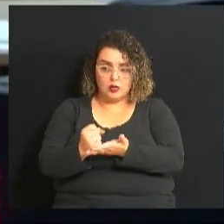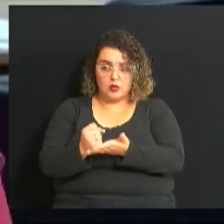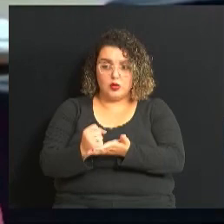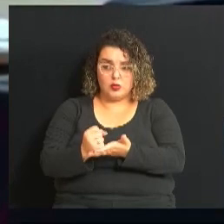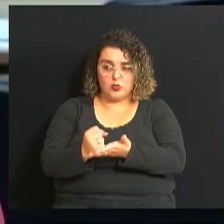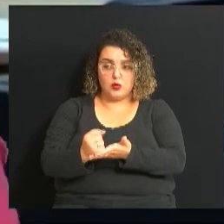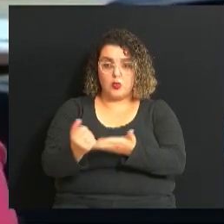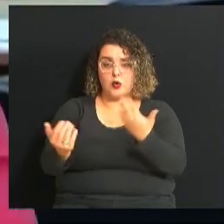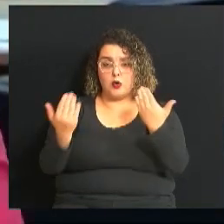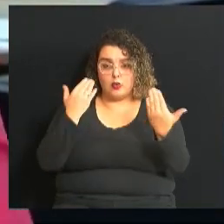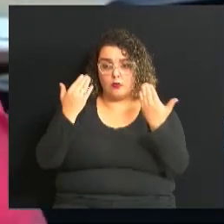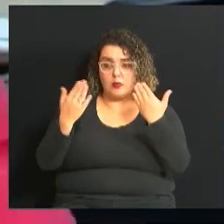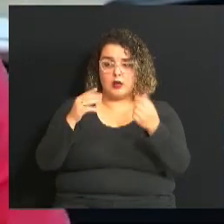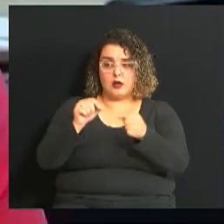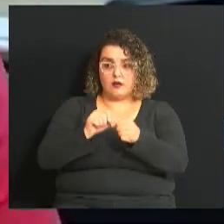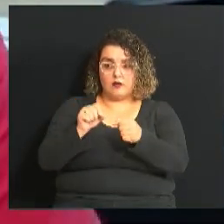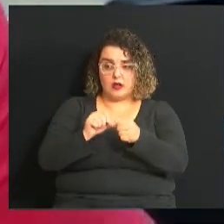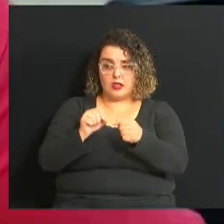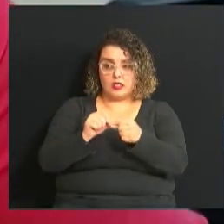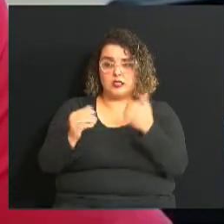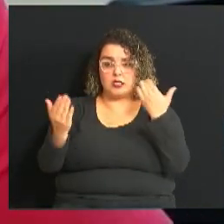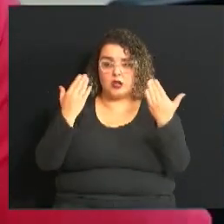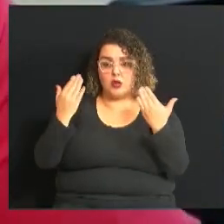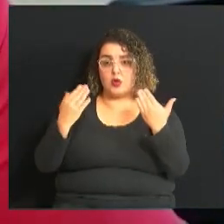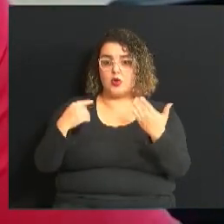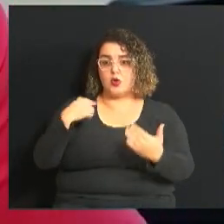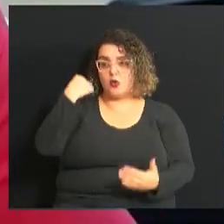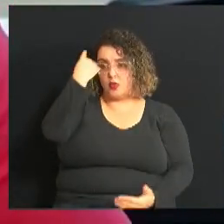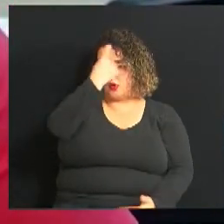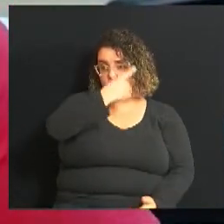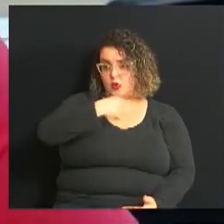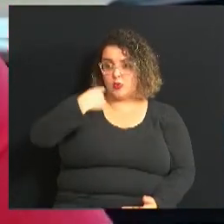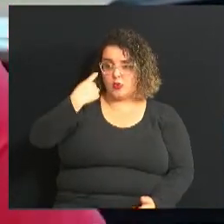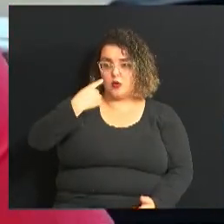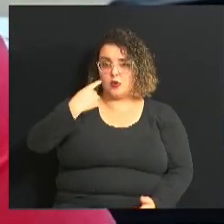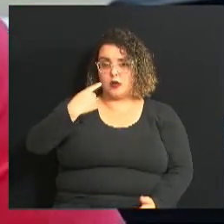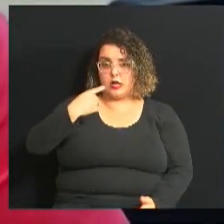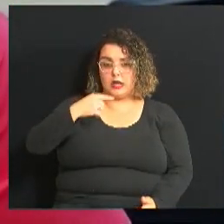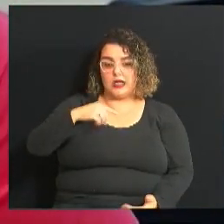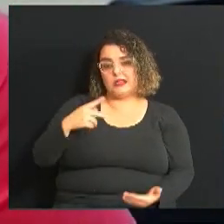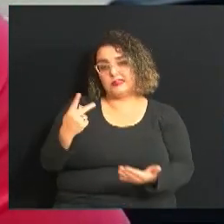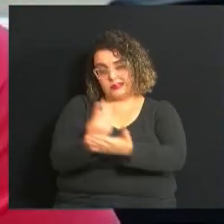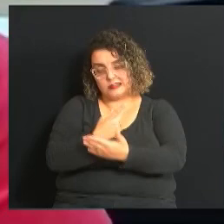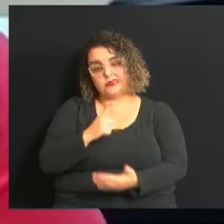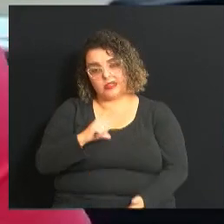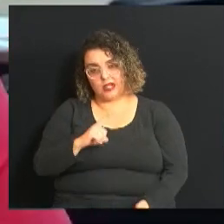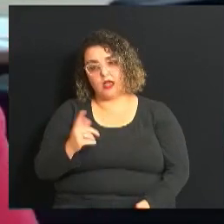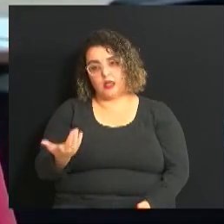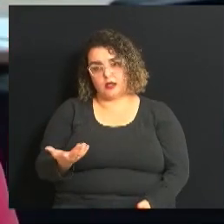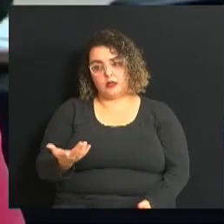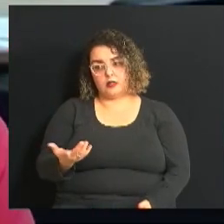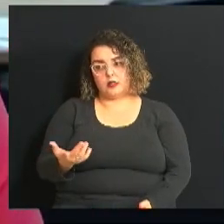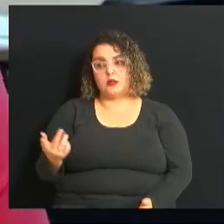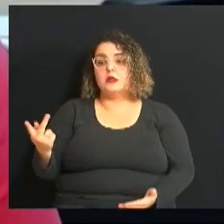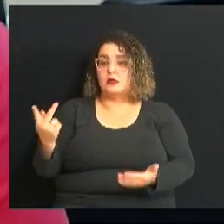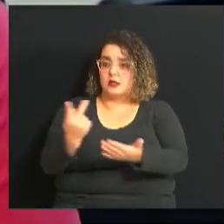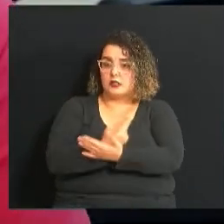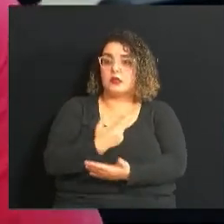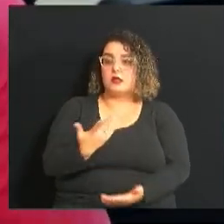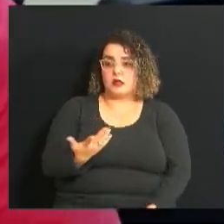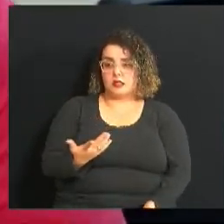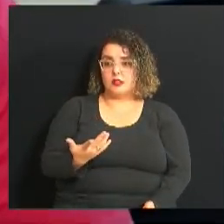comparativo para poder fazer a comparação da imagem eles são distorcidos né E esse que